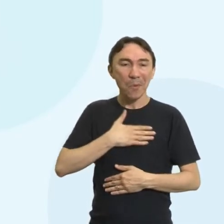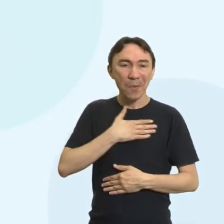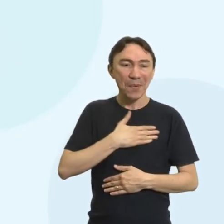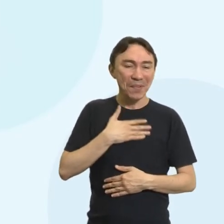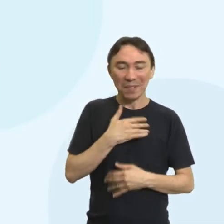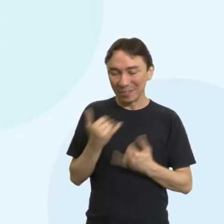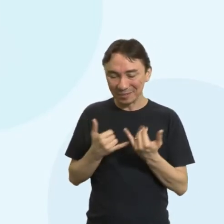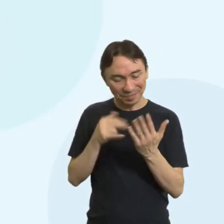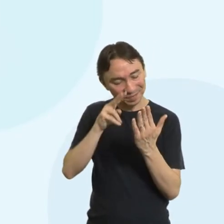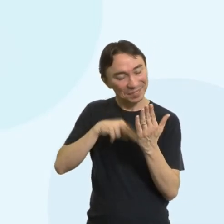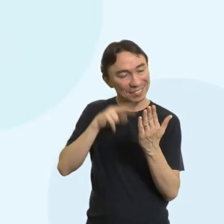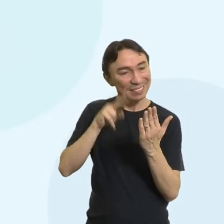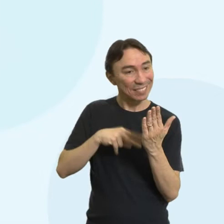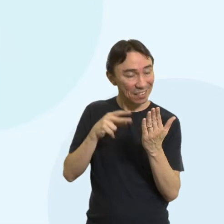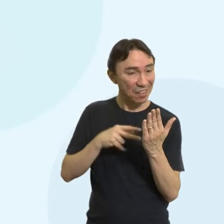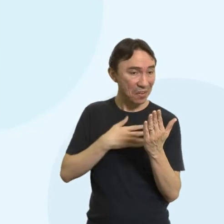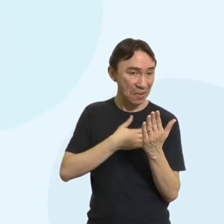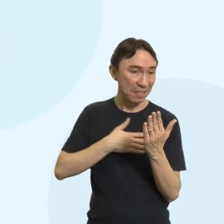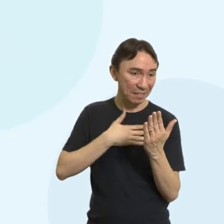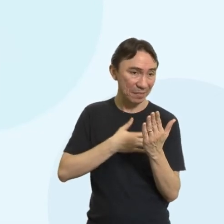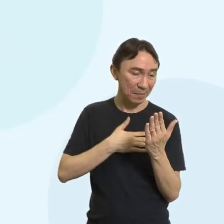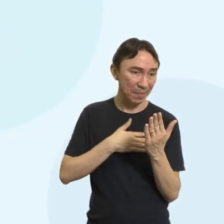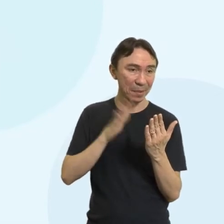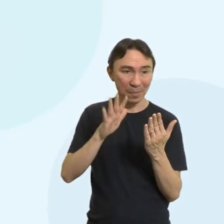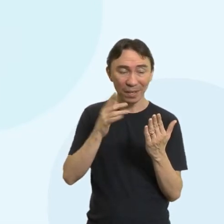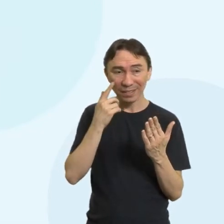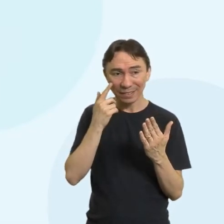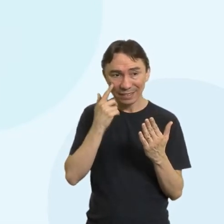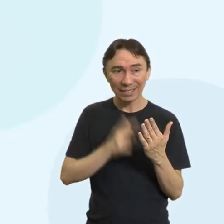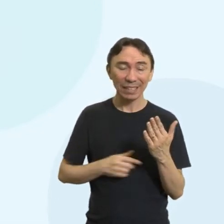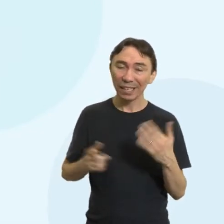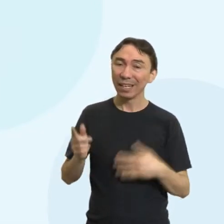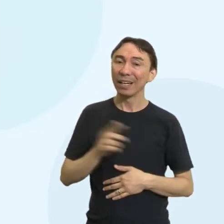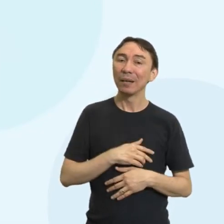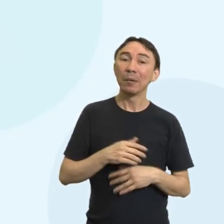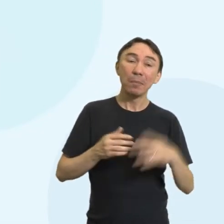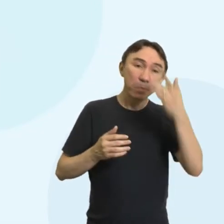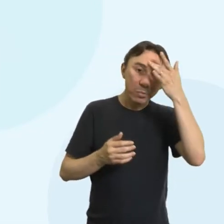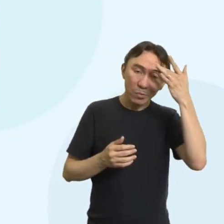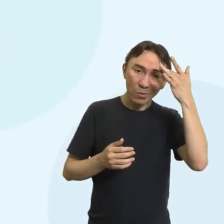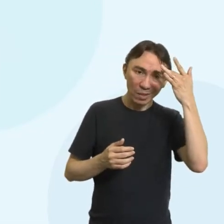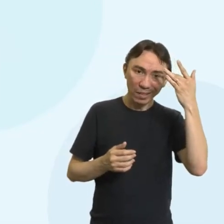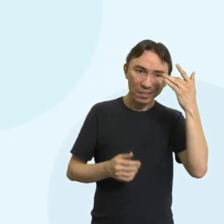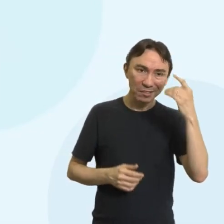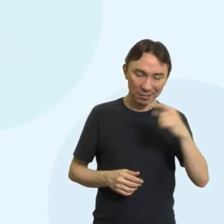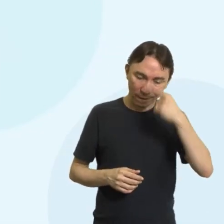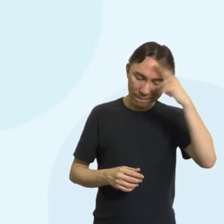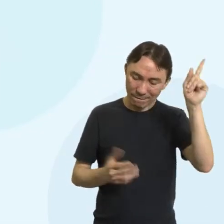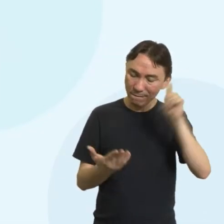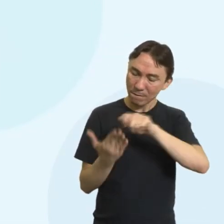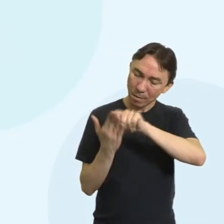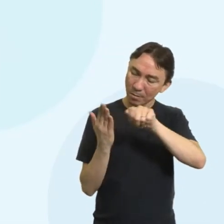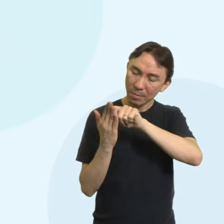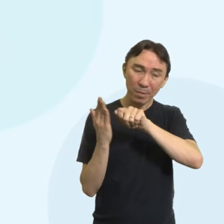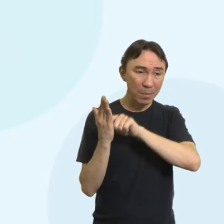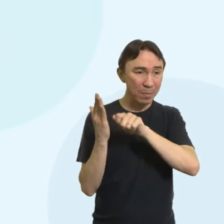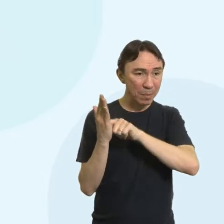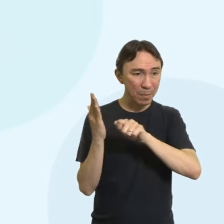autor, gênero e assunto, elas estão atreladas. E é importante que o estudante consiga